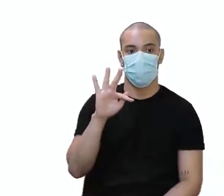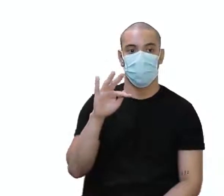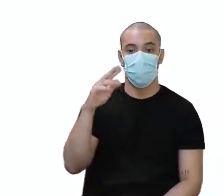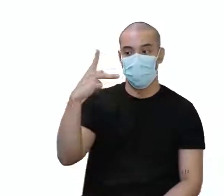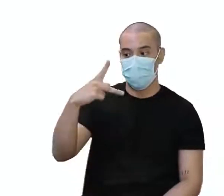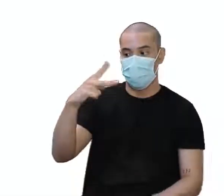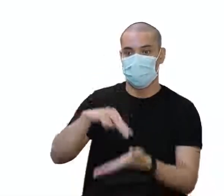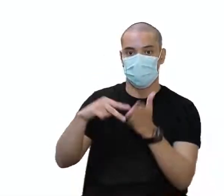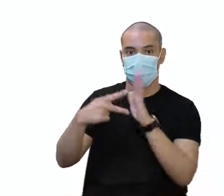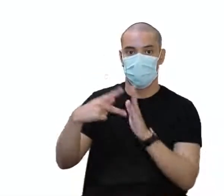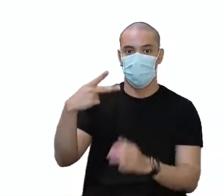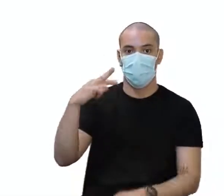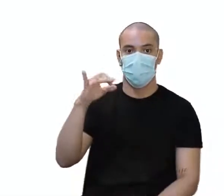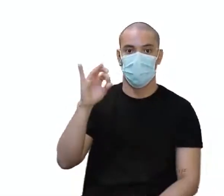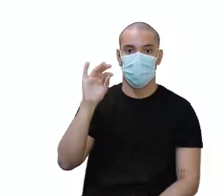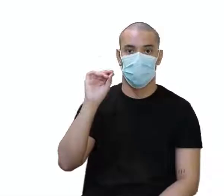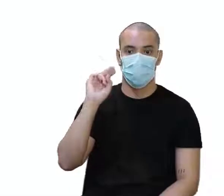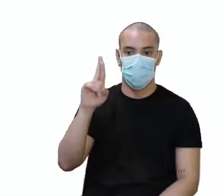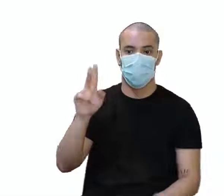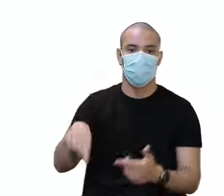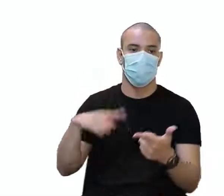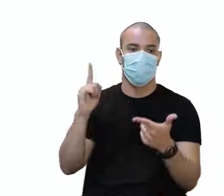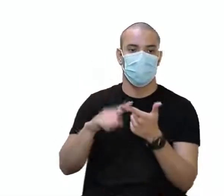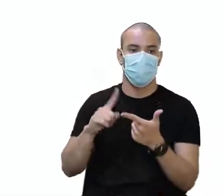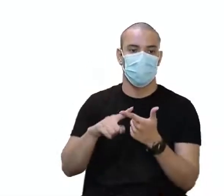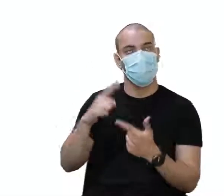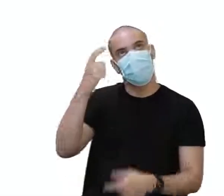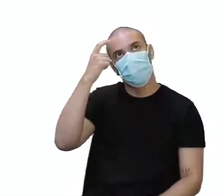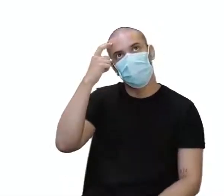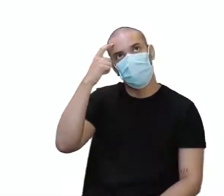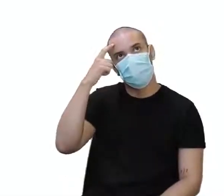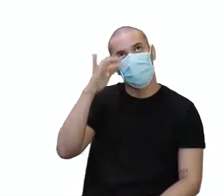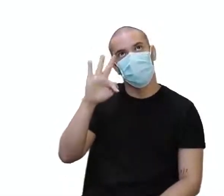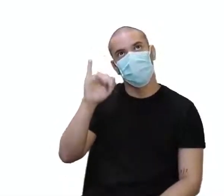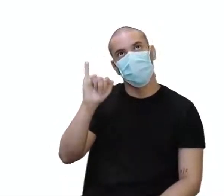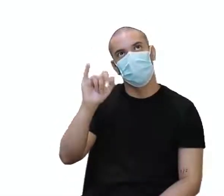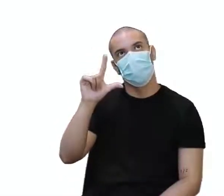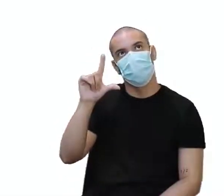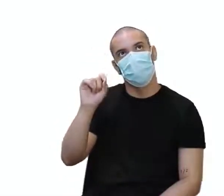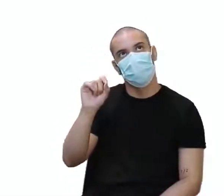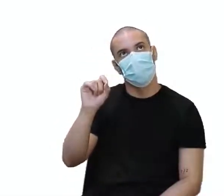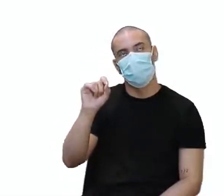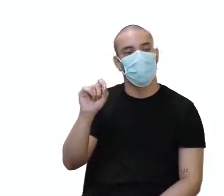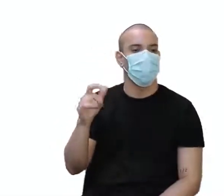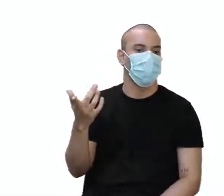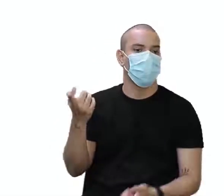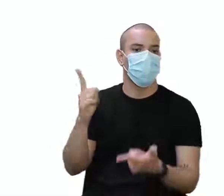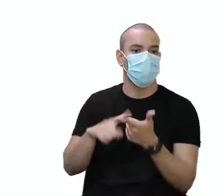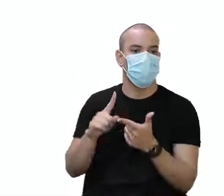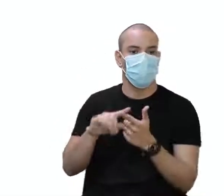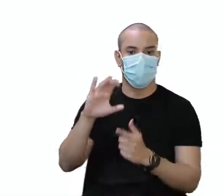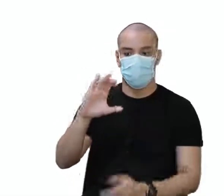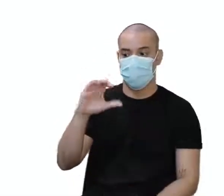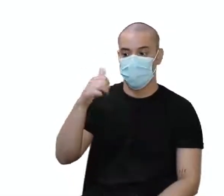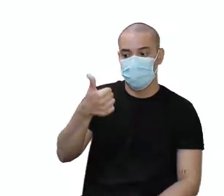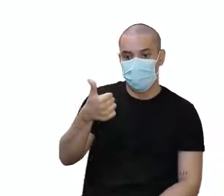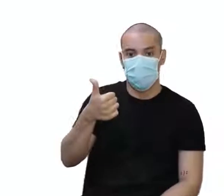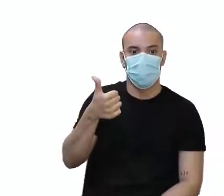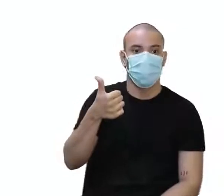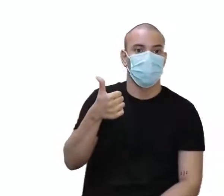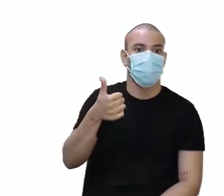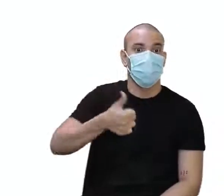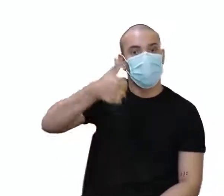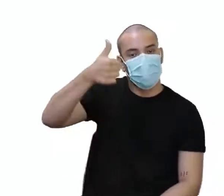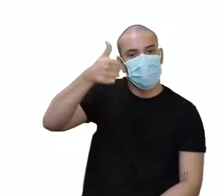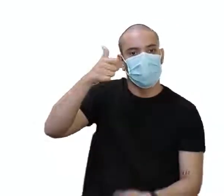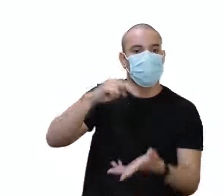de produtor e aí você pensa aí no fitoplâncton. Aí eu tenho os consumidores de primeira ordem. Esse consumidor de